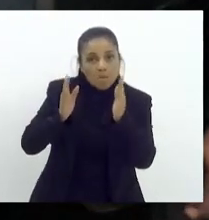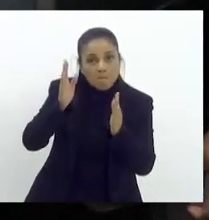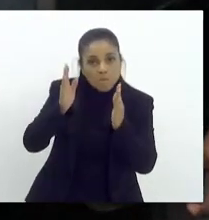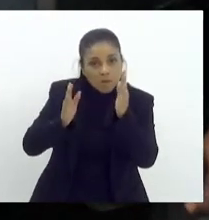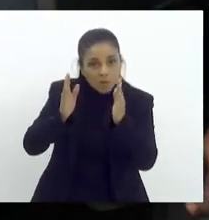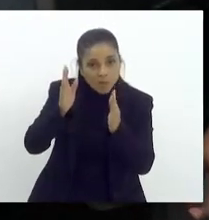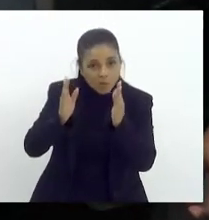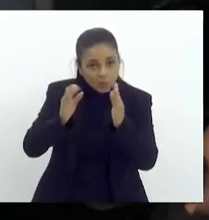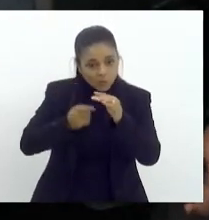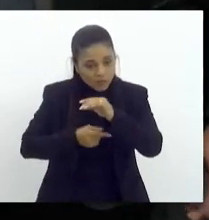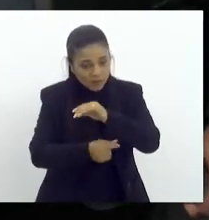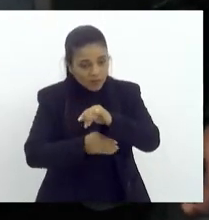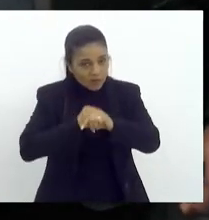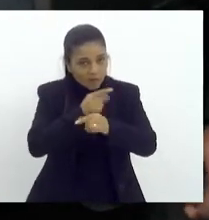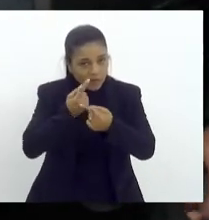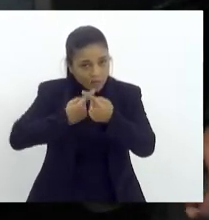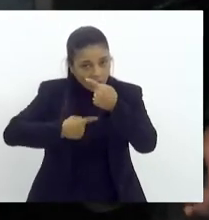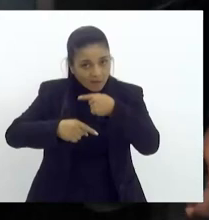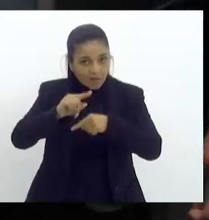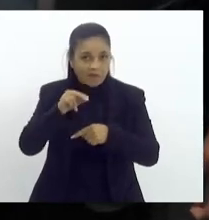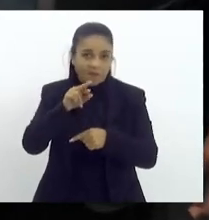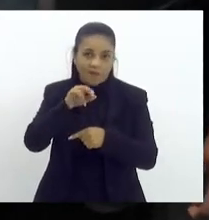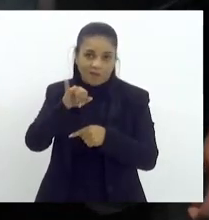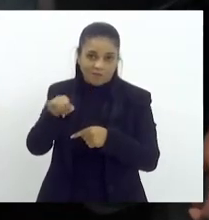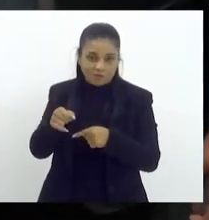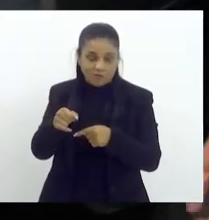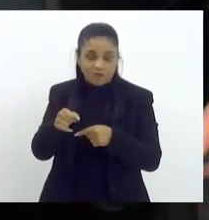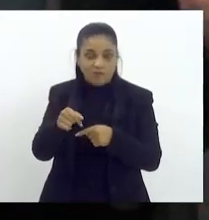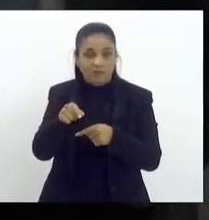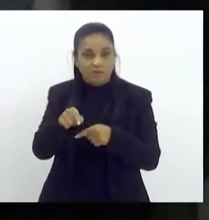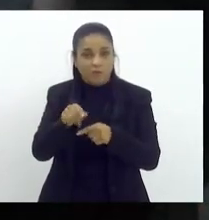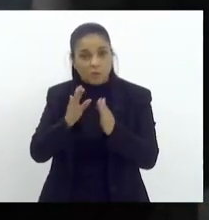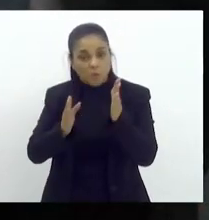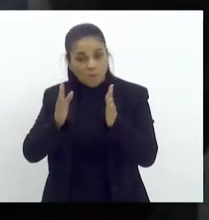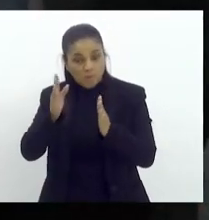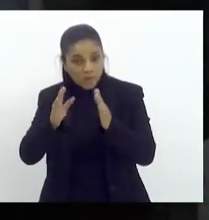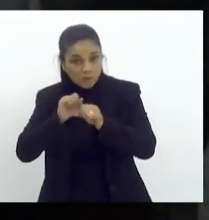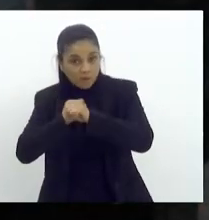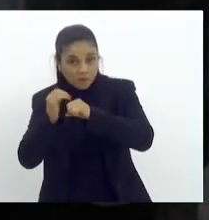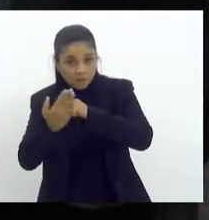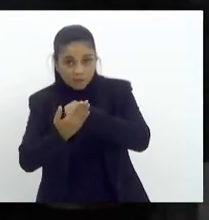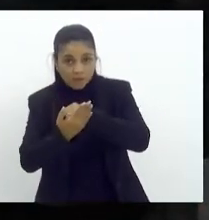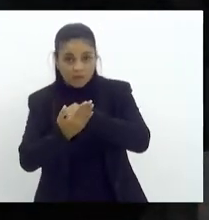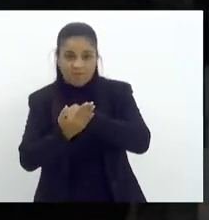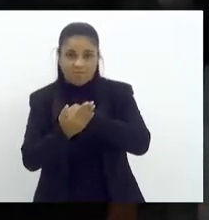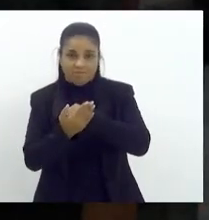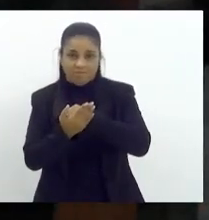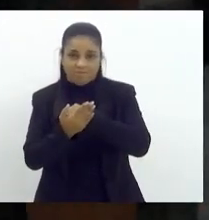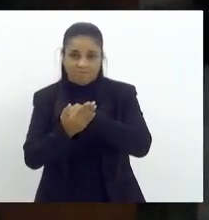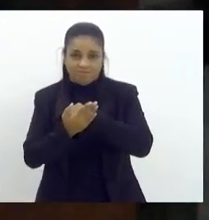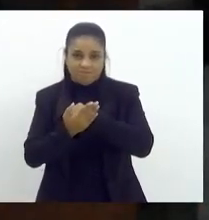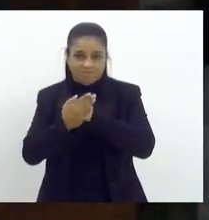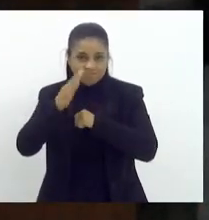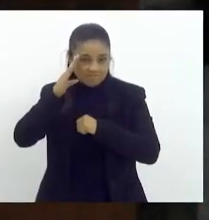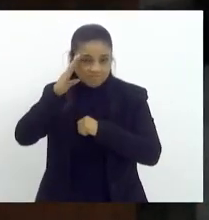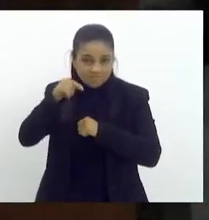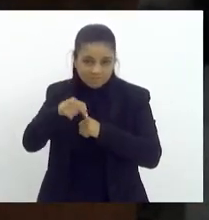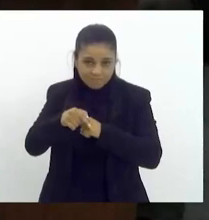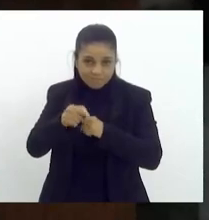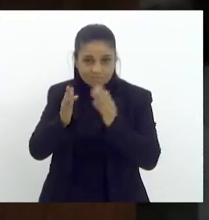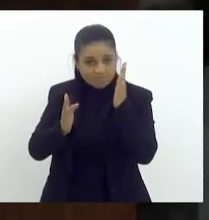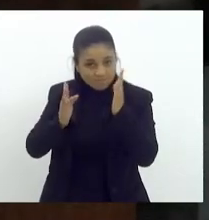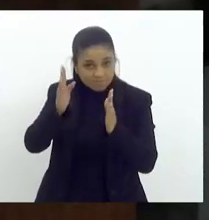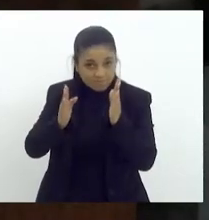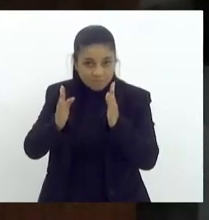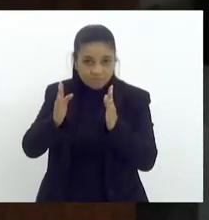exceção e por essa razão ele foi feito num critério excepcional que era um momento de pandemia o estado do Rio de Janeiro